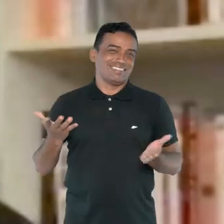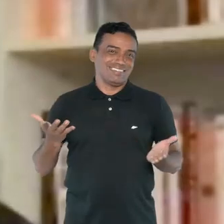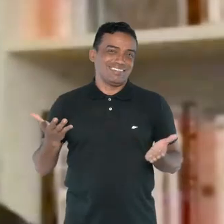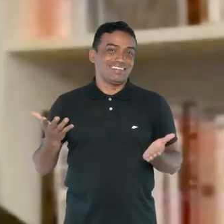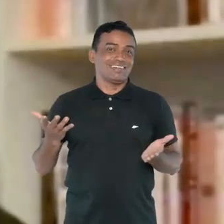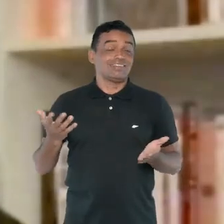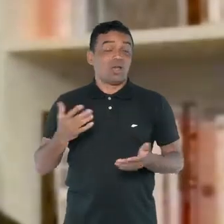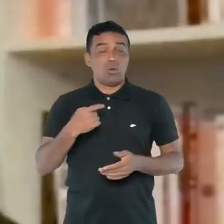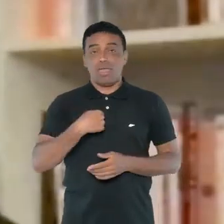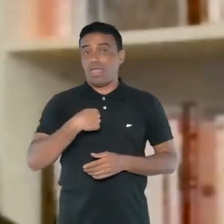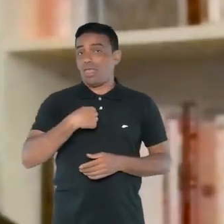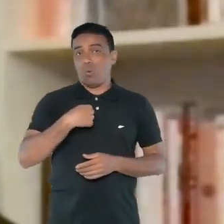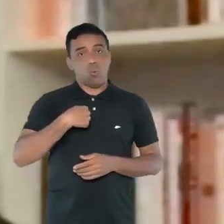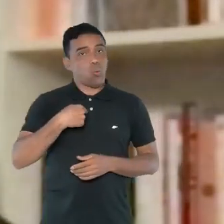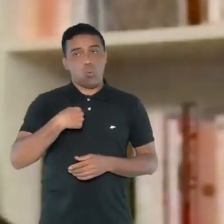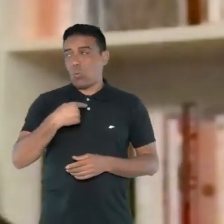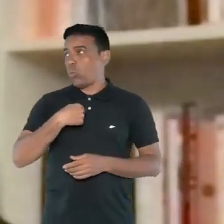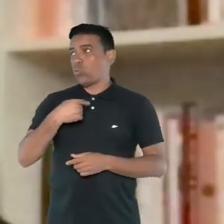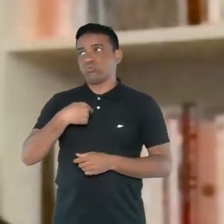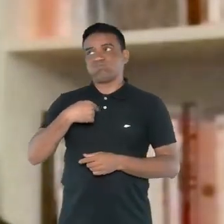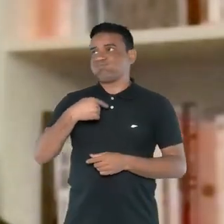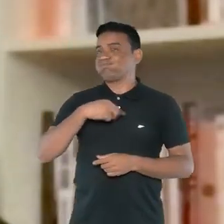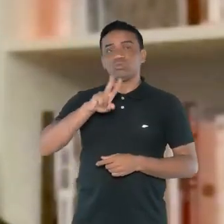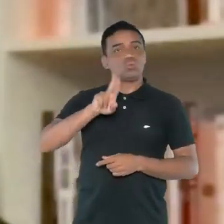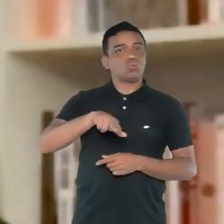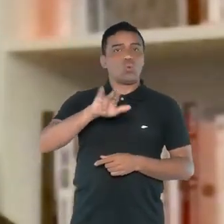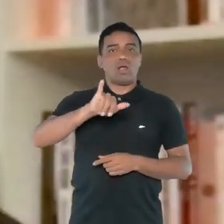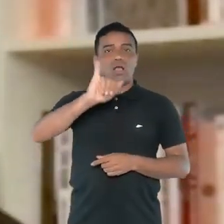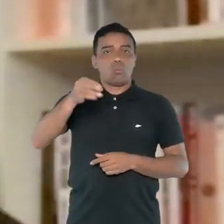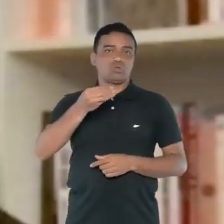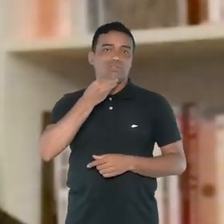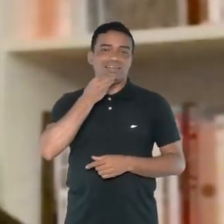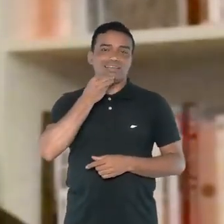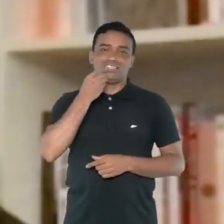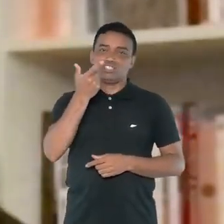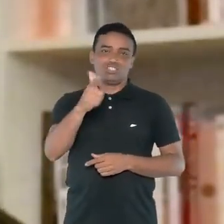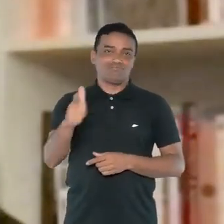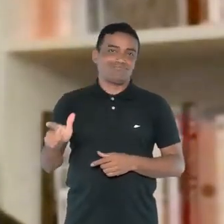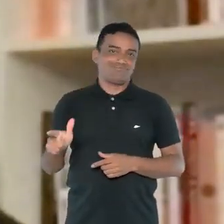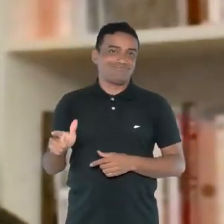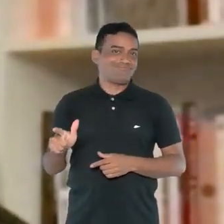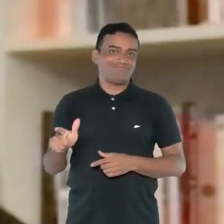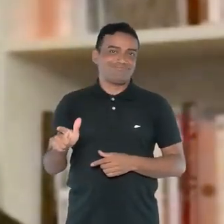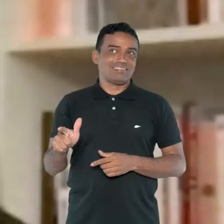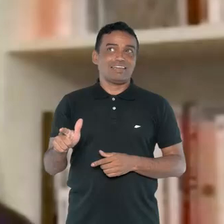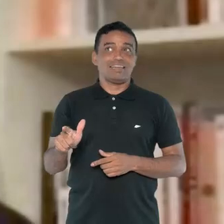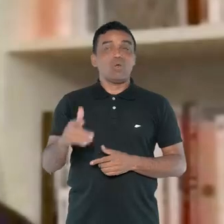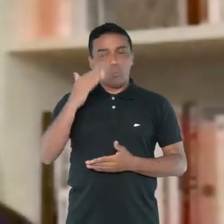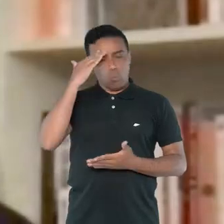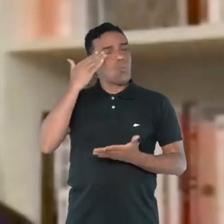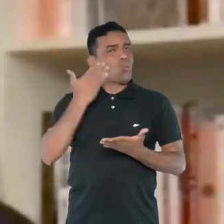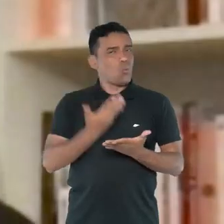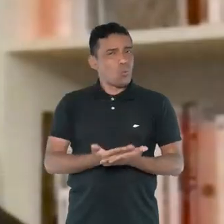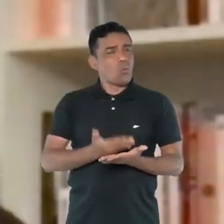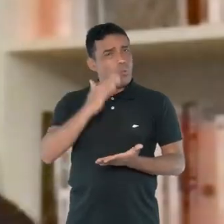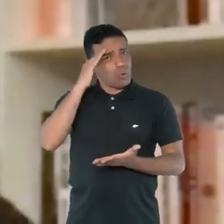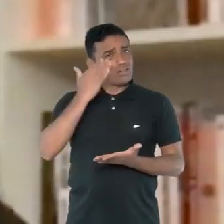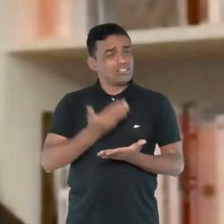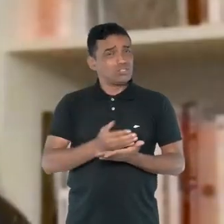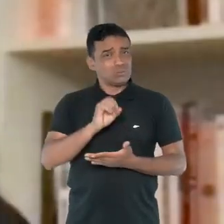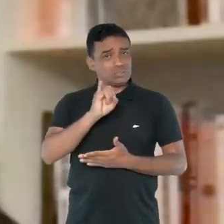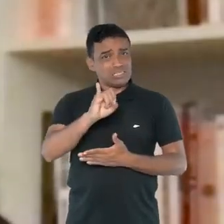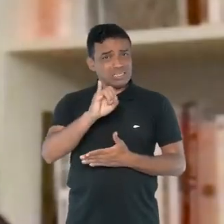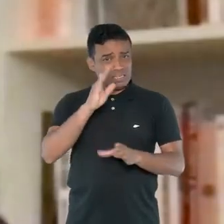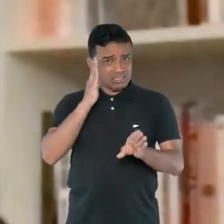Eu nunca tive essa oportunidade, mas eu acredito, por exemplo, que se